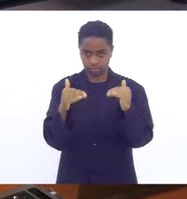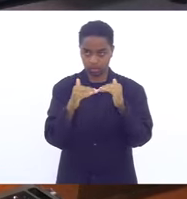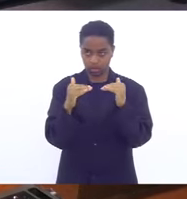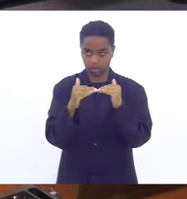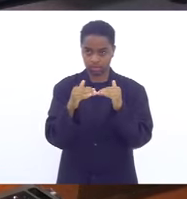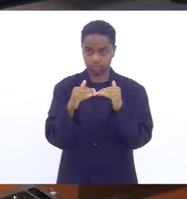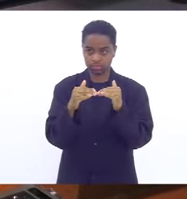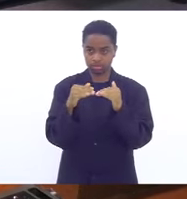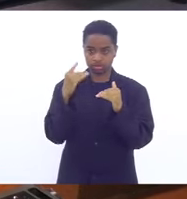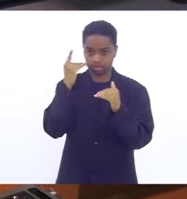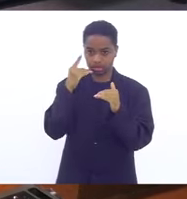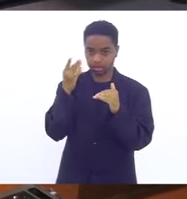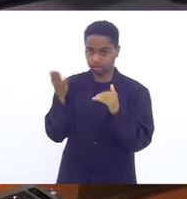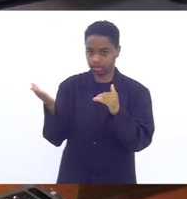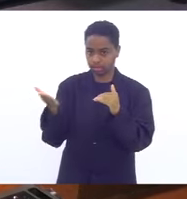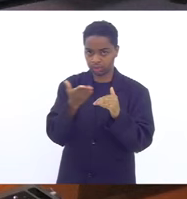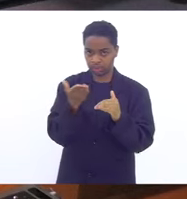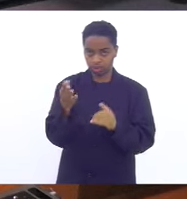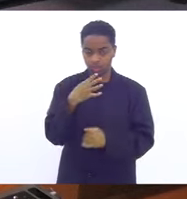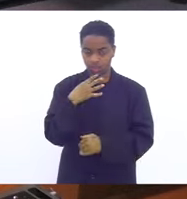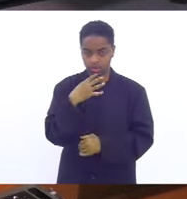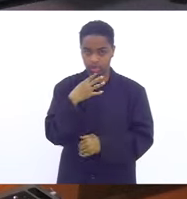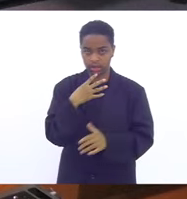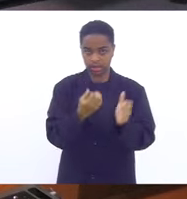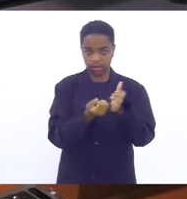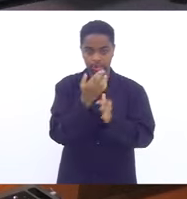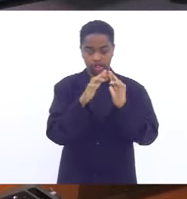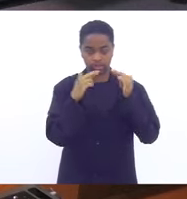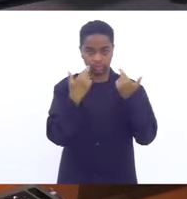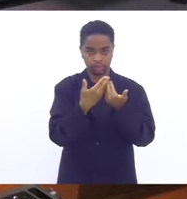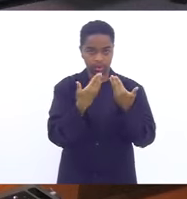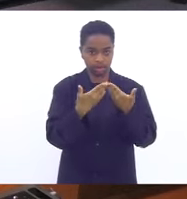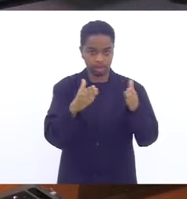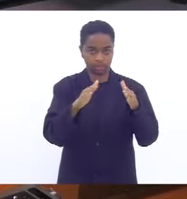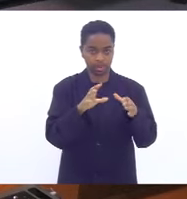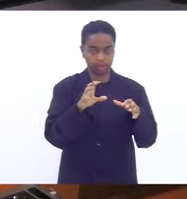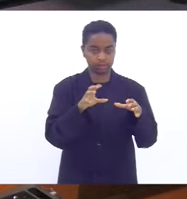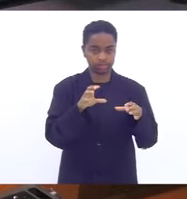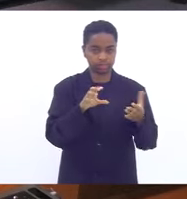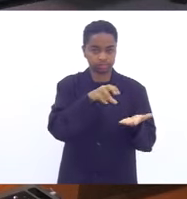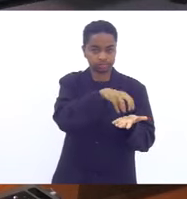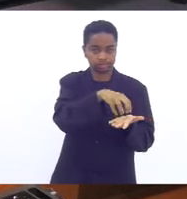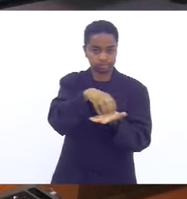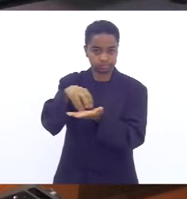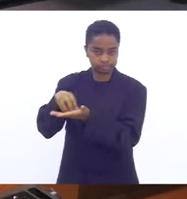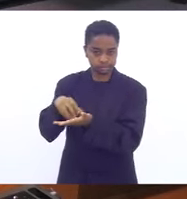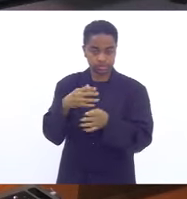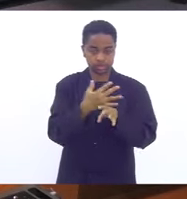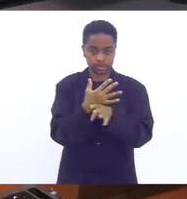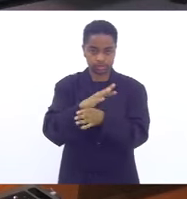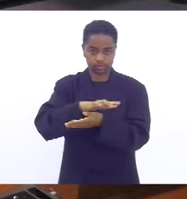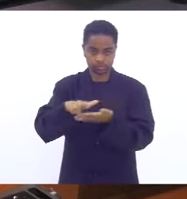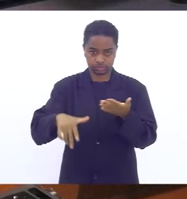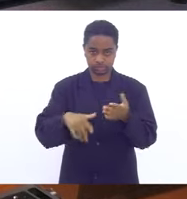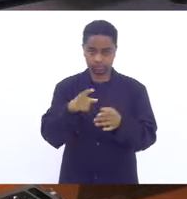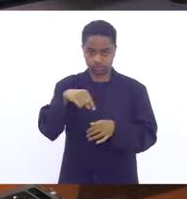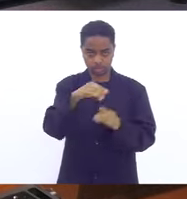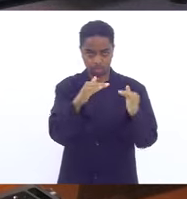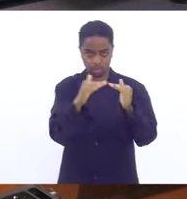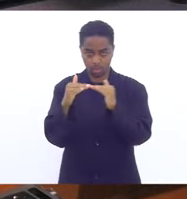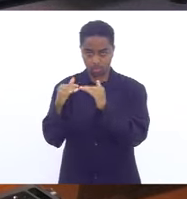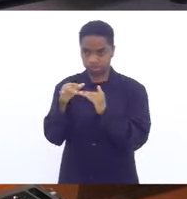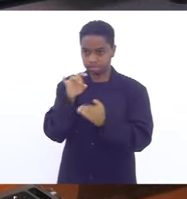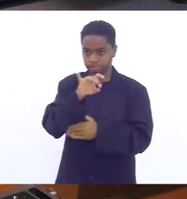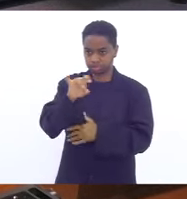Deputado Dionísio, deputado Thiago Rangel, deputado Delaroli, deputado Poubel, deputado Librelon,